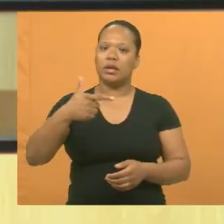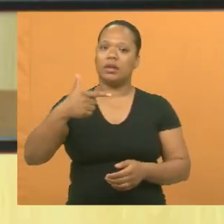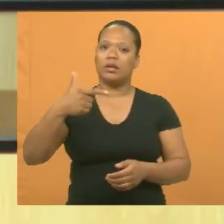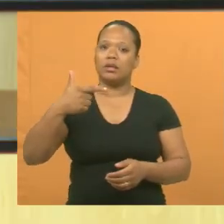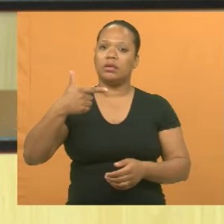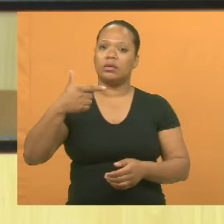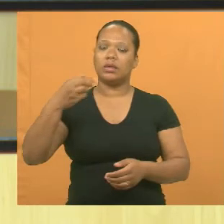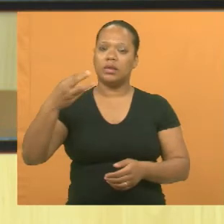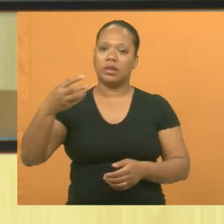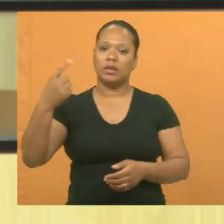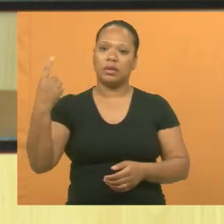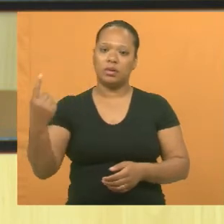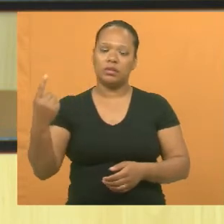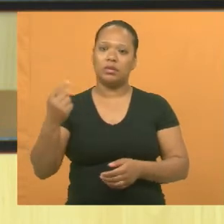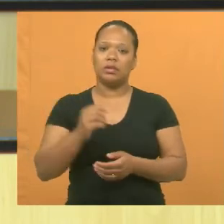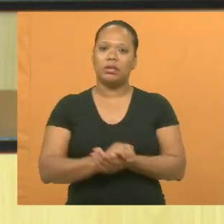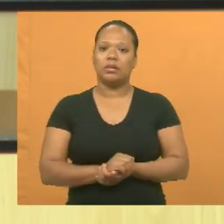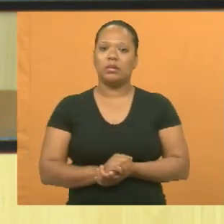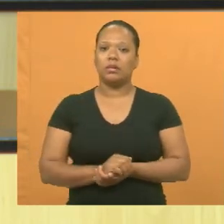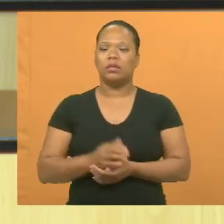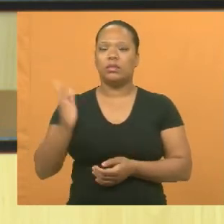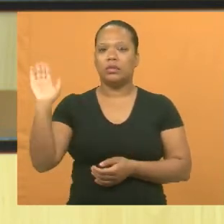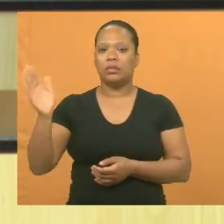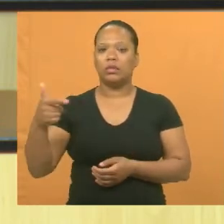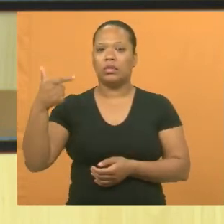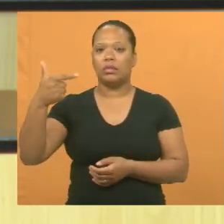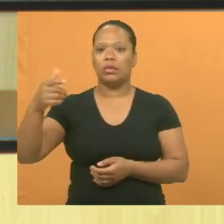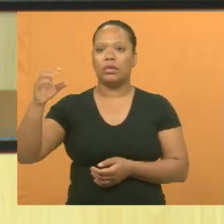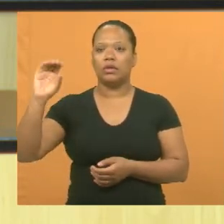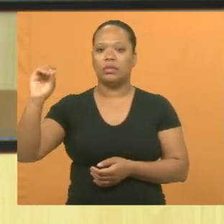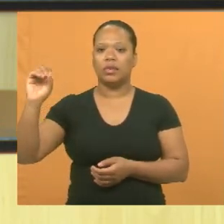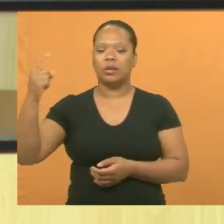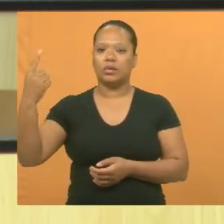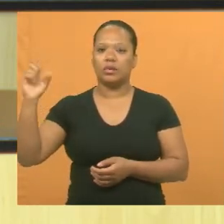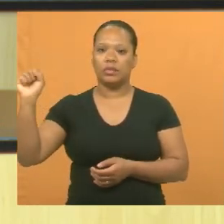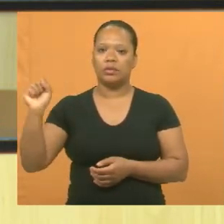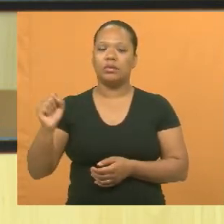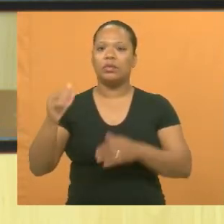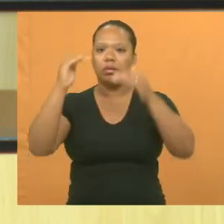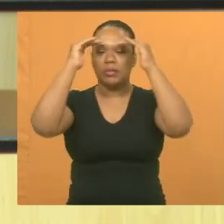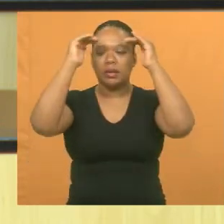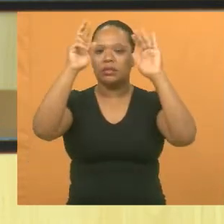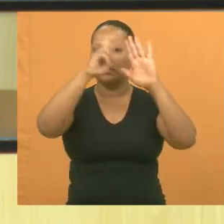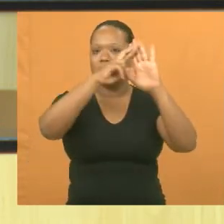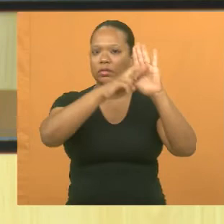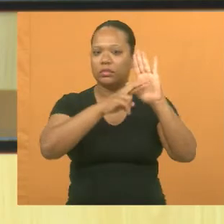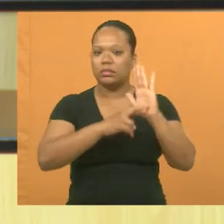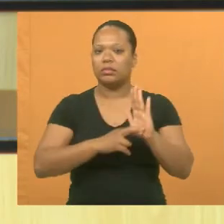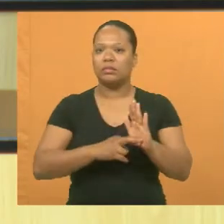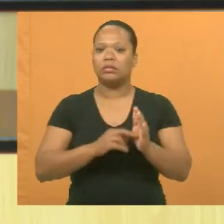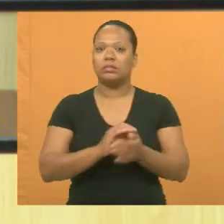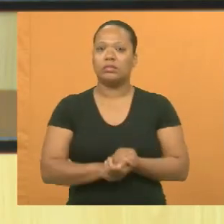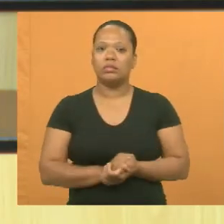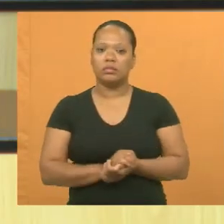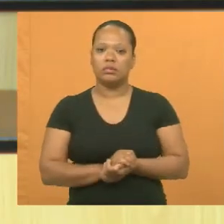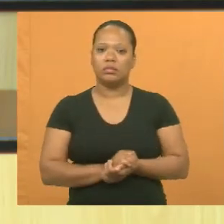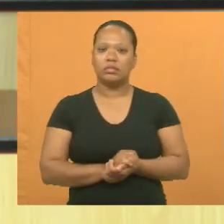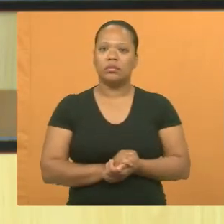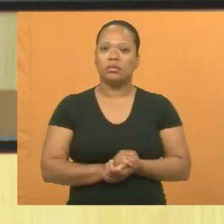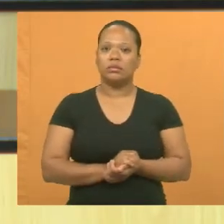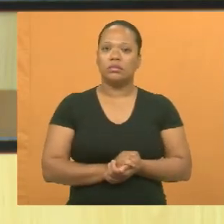231/2018. Requeremos, ouvido e aprovado pela Igreja Plenário, cumpridas as formalidades regimentais, seja oficiado aos